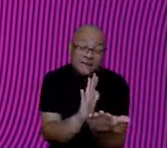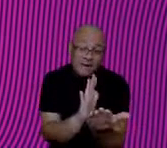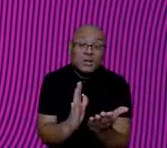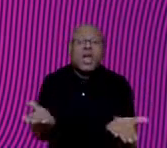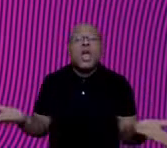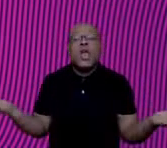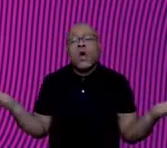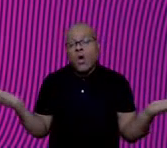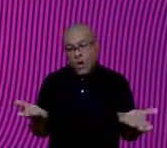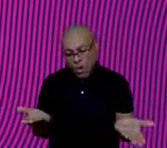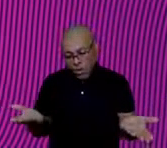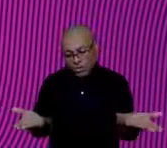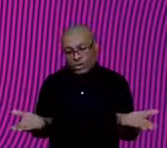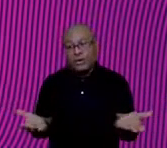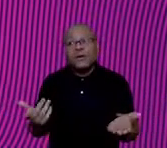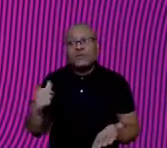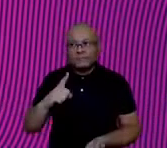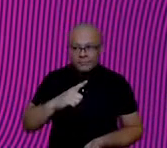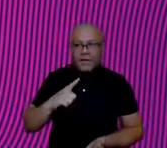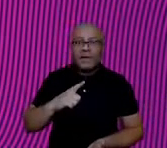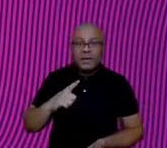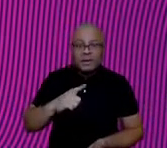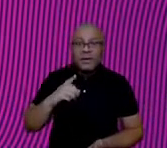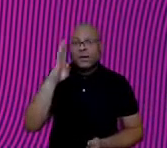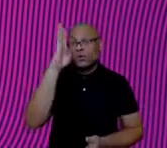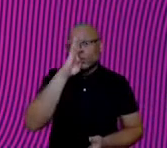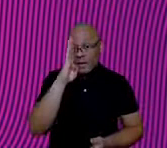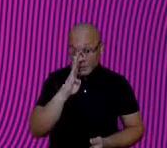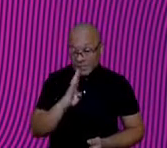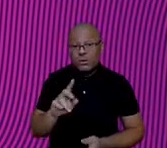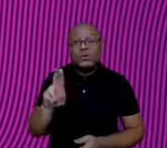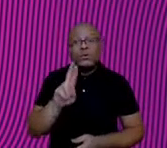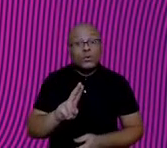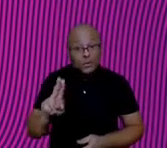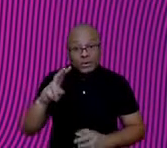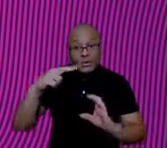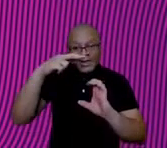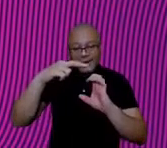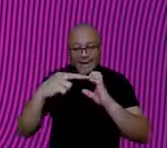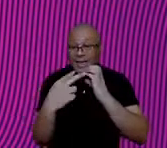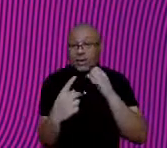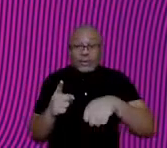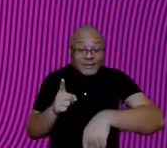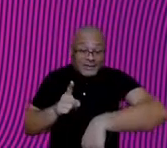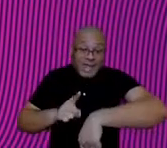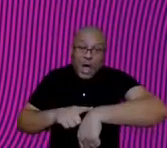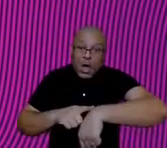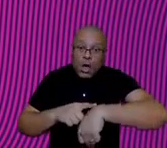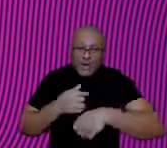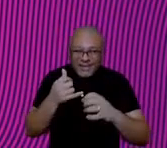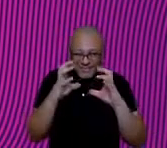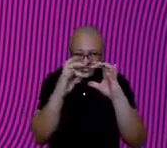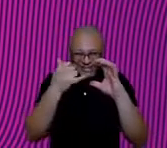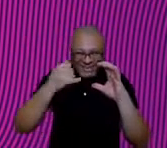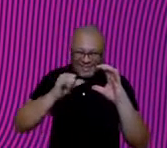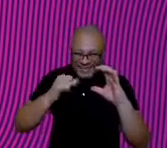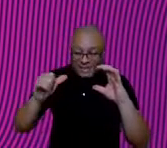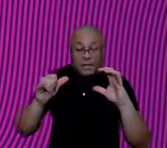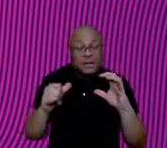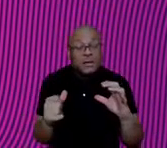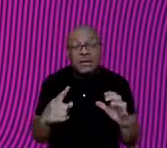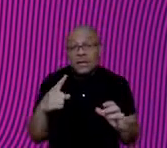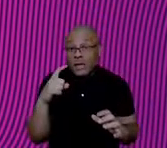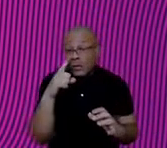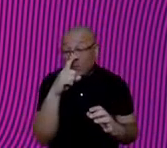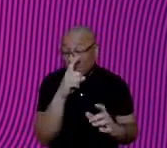para vocês terem uma ideia, já tem no Brasil aparelho que faz leitura dinâmica da atividade elétrica, e é cada vez mais complicado, muitas vezes a gente precisa trabalhar com o